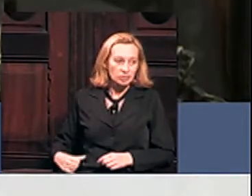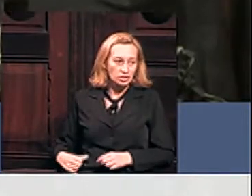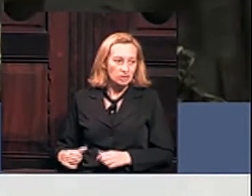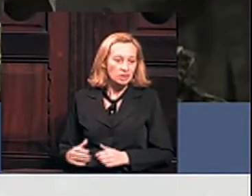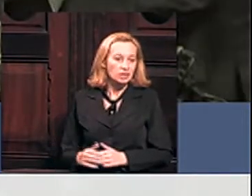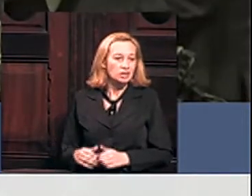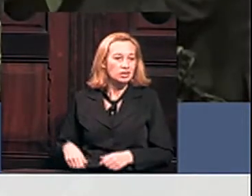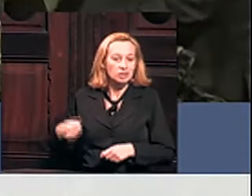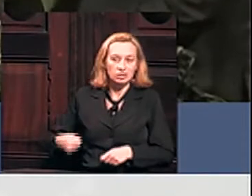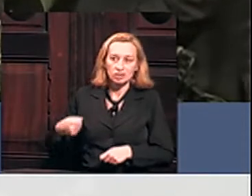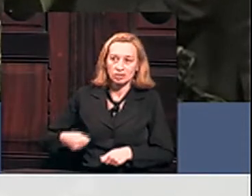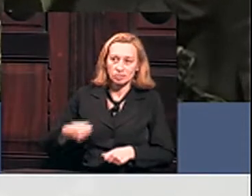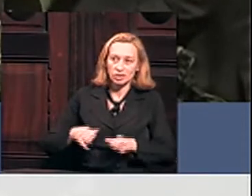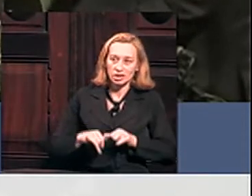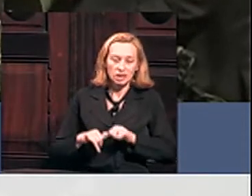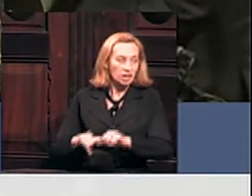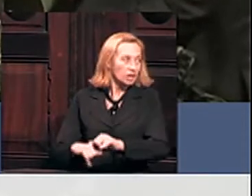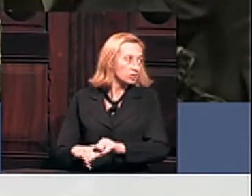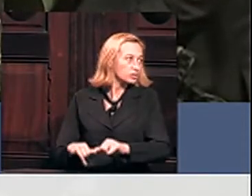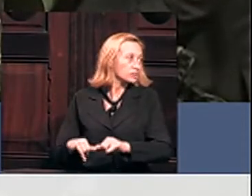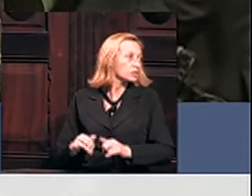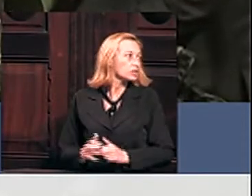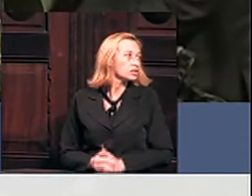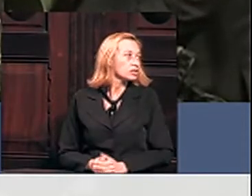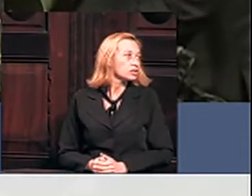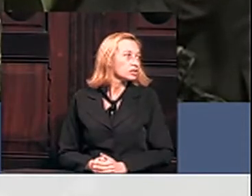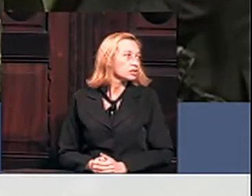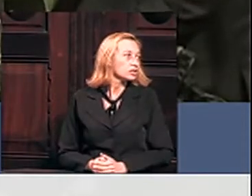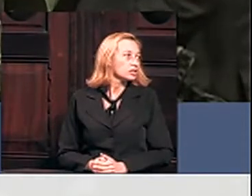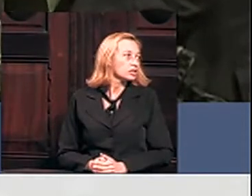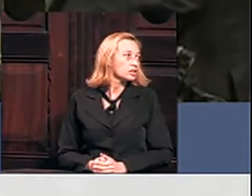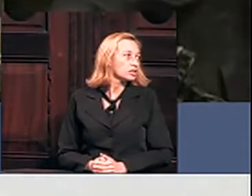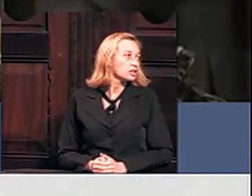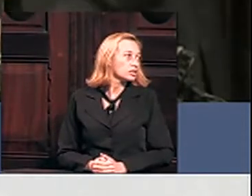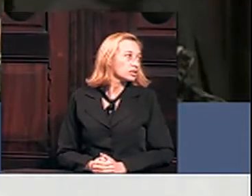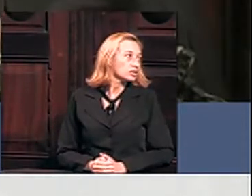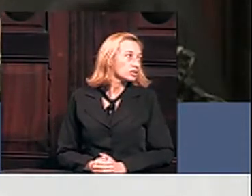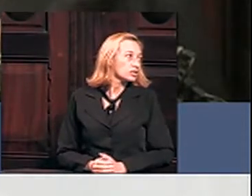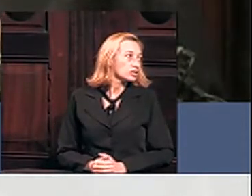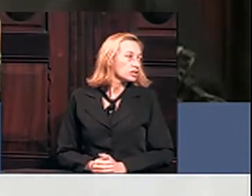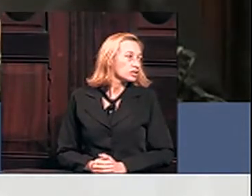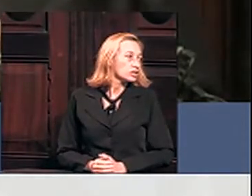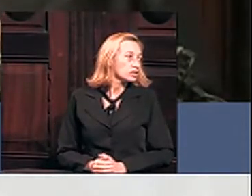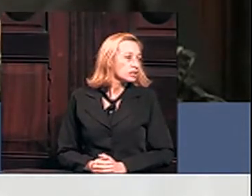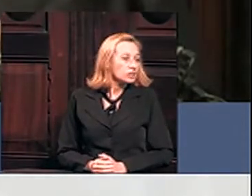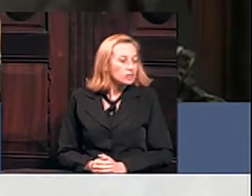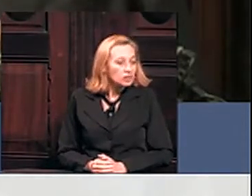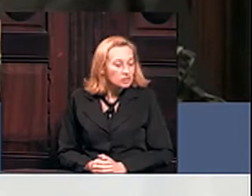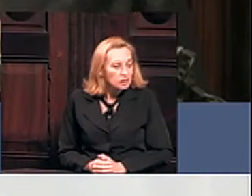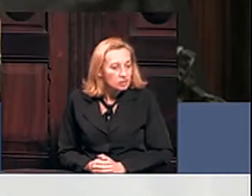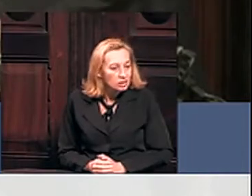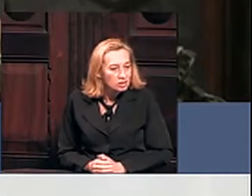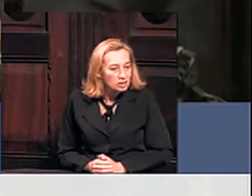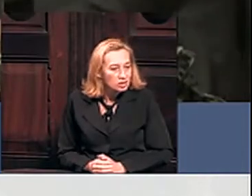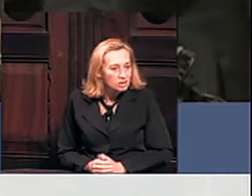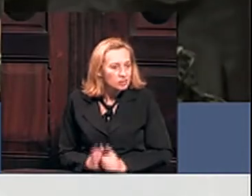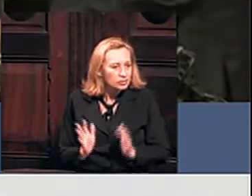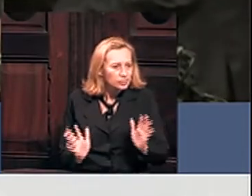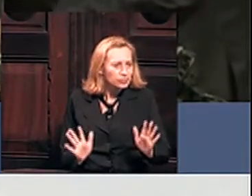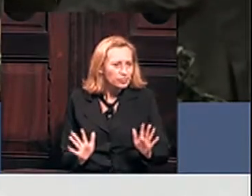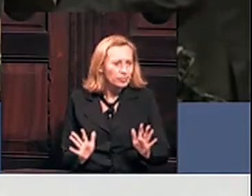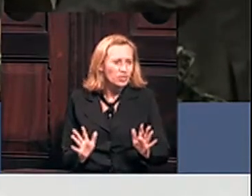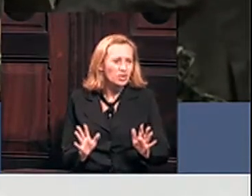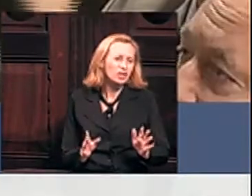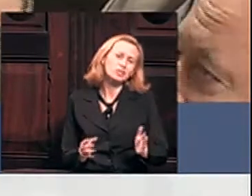Janeiro, presidente. Como forma de colocá-la à disposição do ciclo eticado. Presidente, vota de alguns deputados, não vota de vamos votar de o